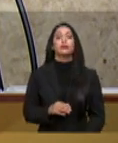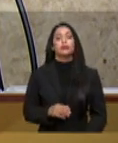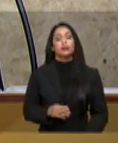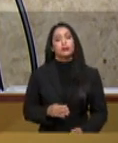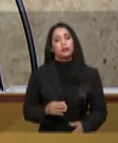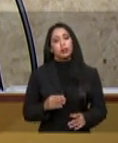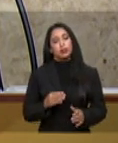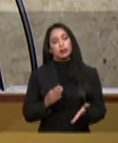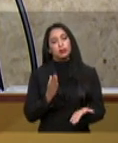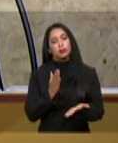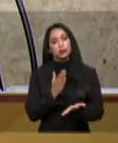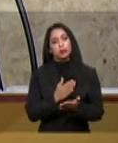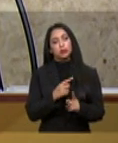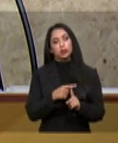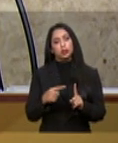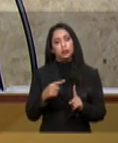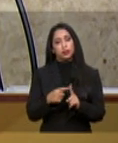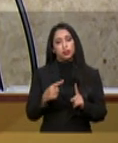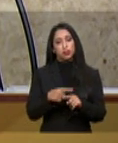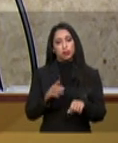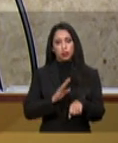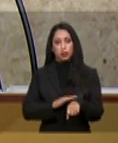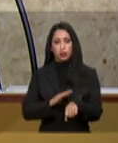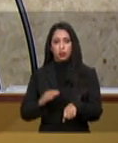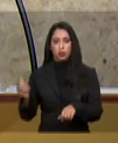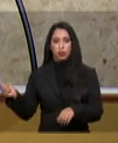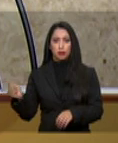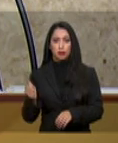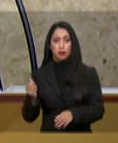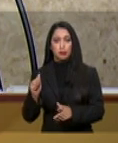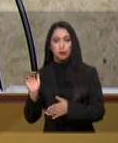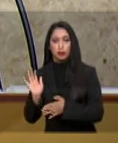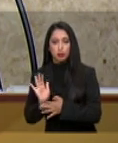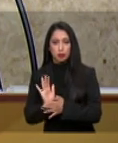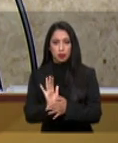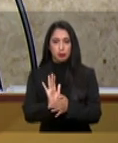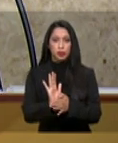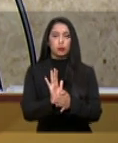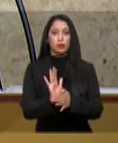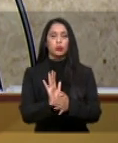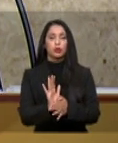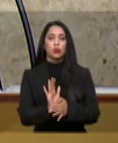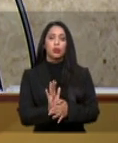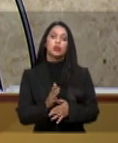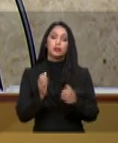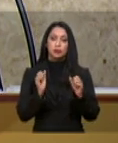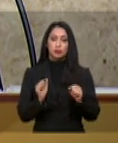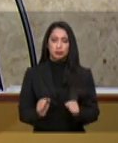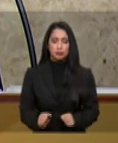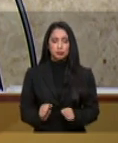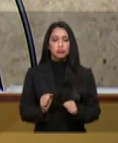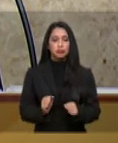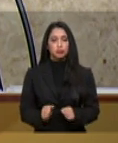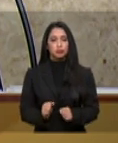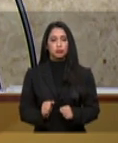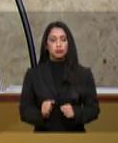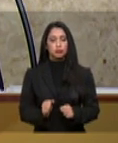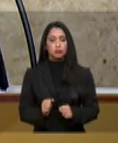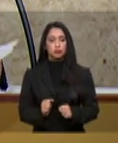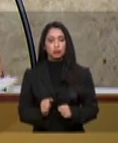dividindo o tempo entre os vários amici curiae. Então, Vossa Senhoria, tem a palavra o doutor